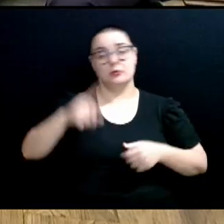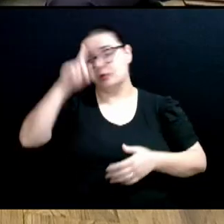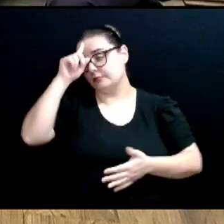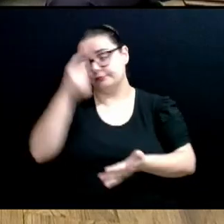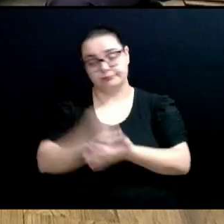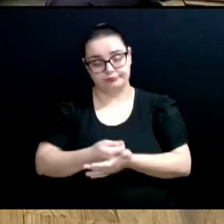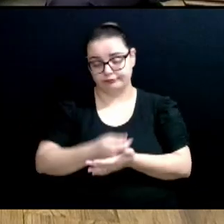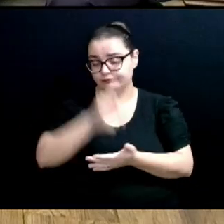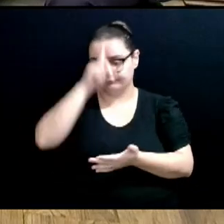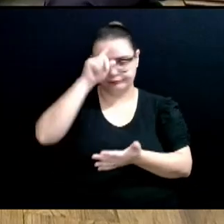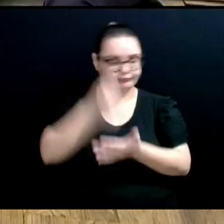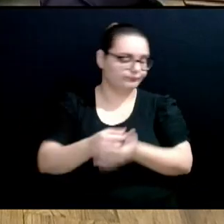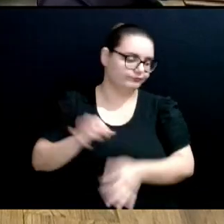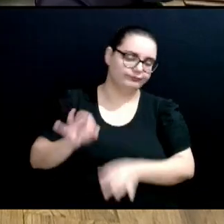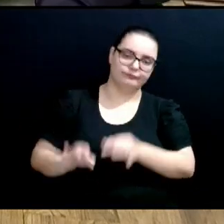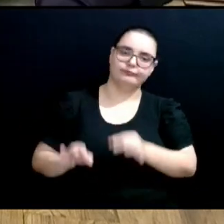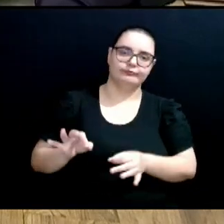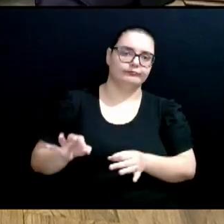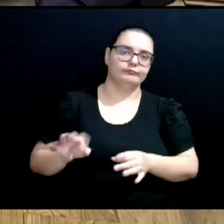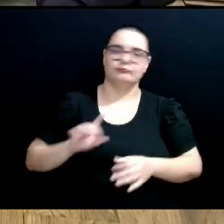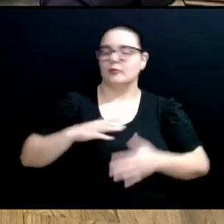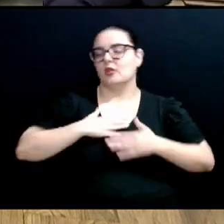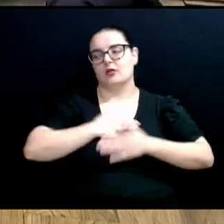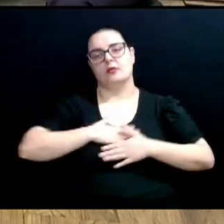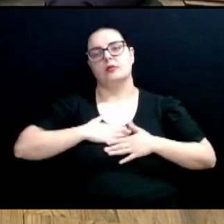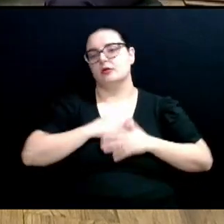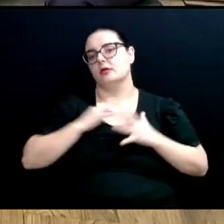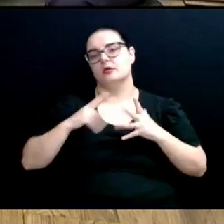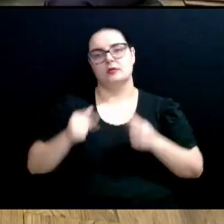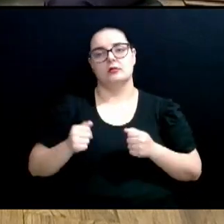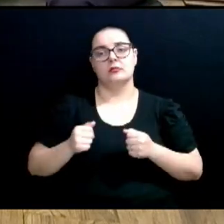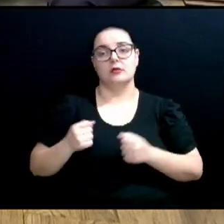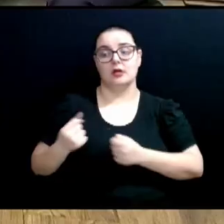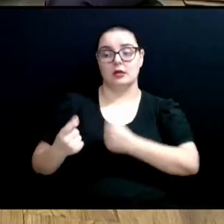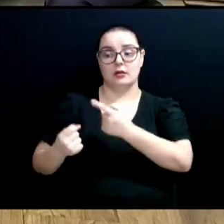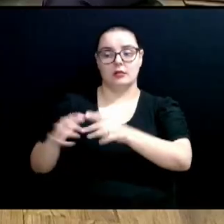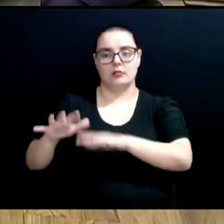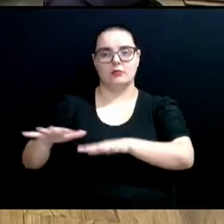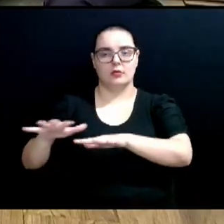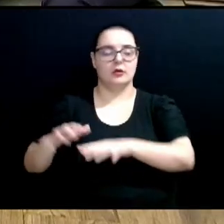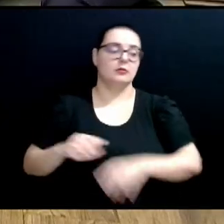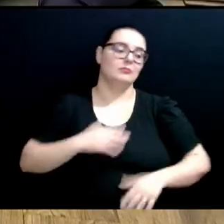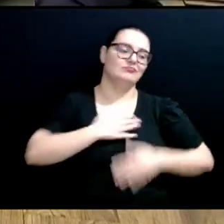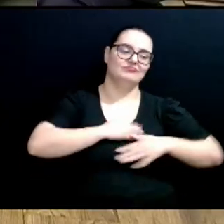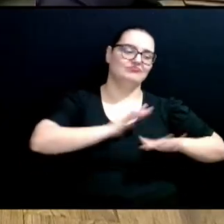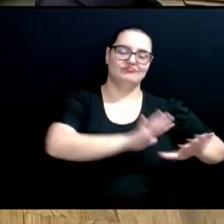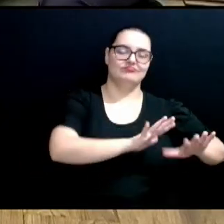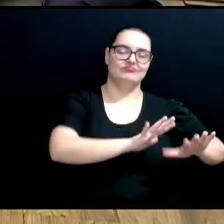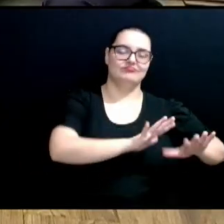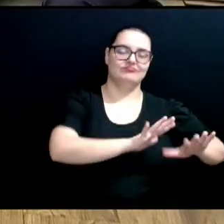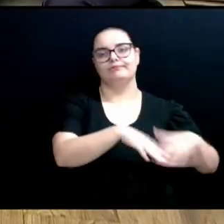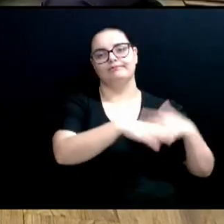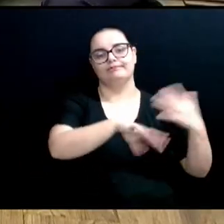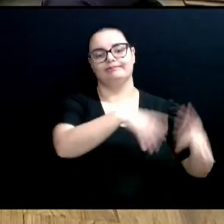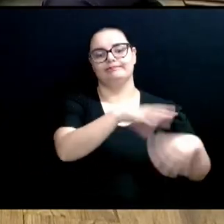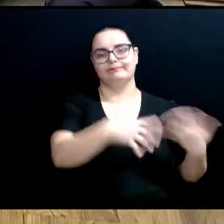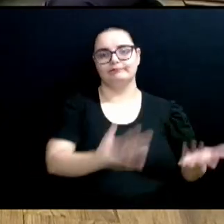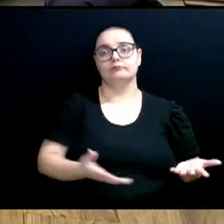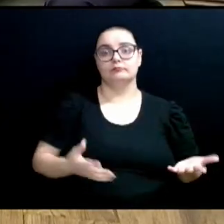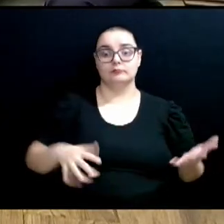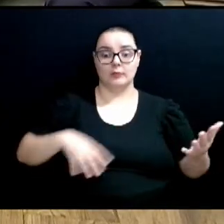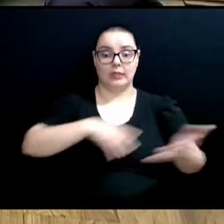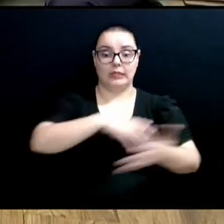agradar a todos. Vai agradar uma parte, vai desagradar uma outra parte, e alguma parte pode ficar neutra.